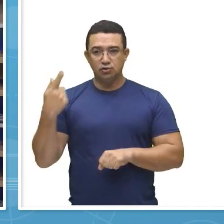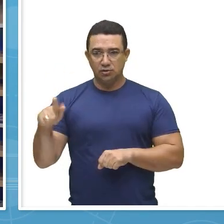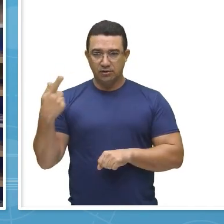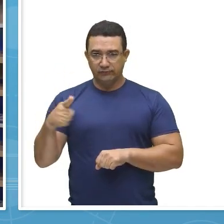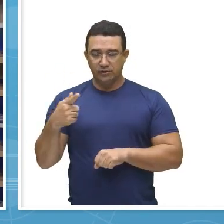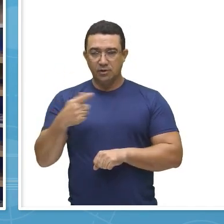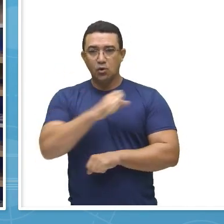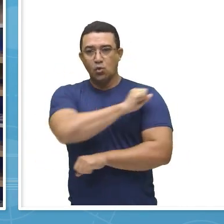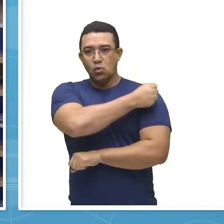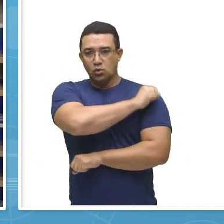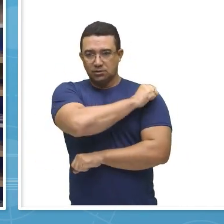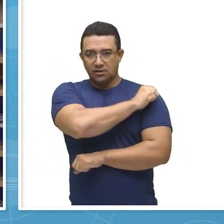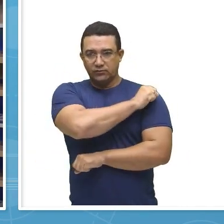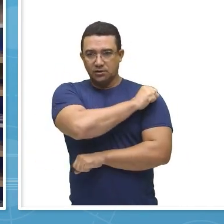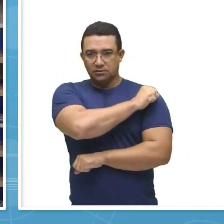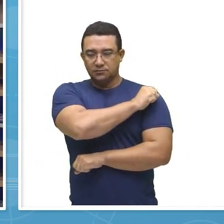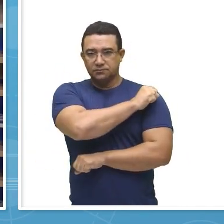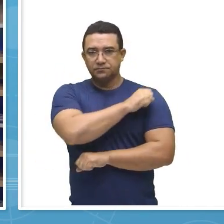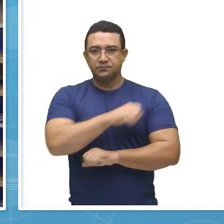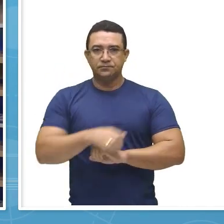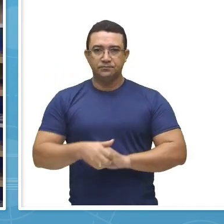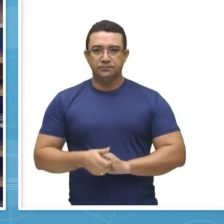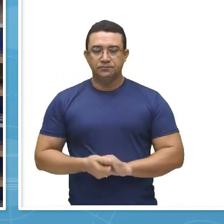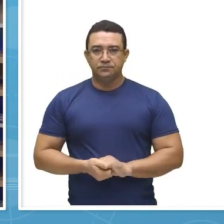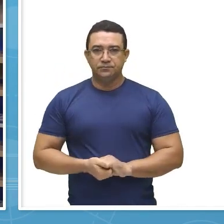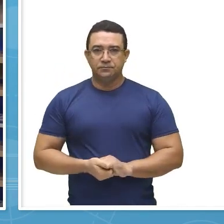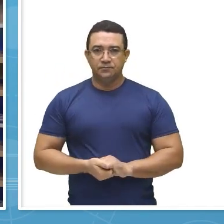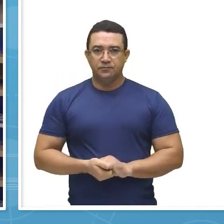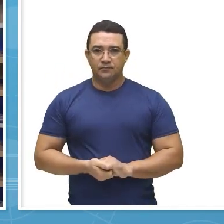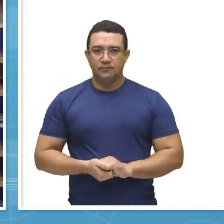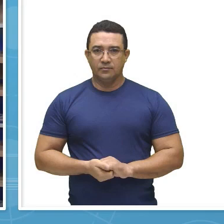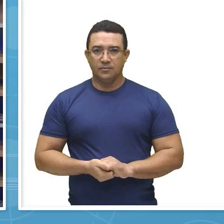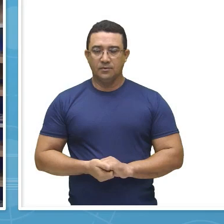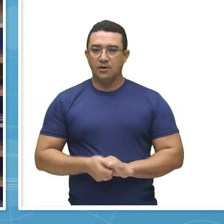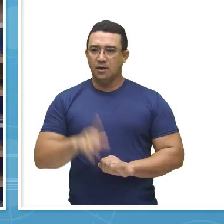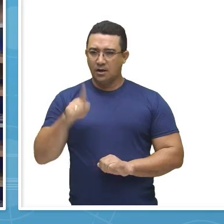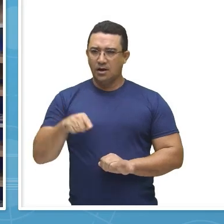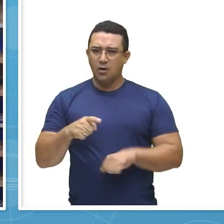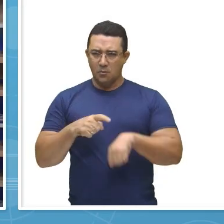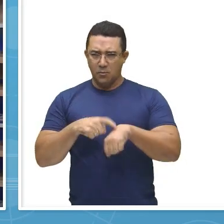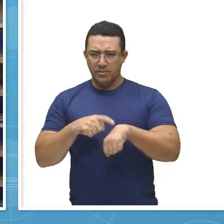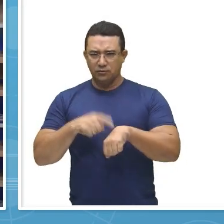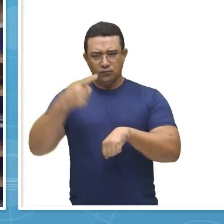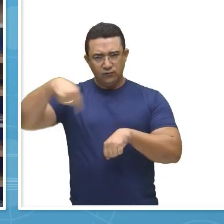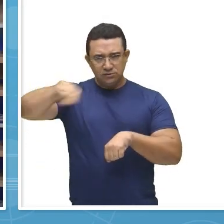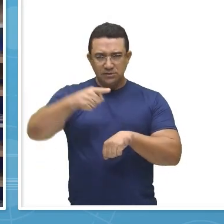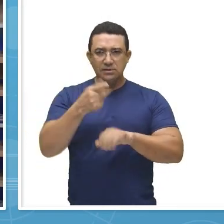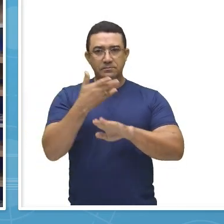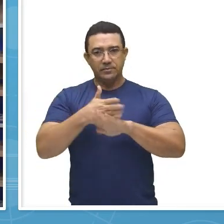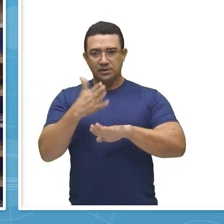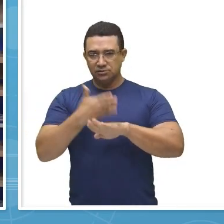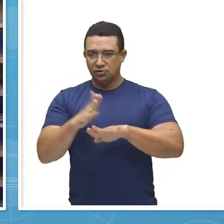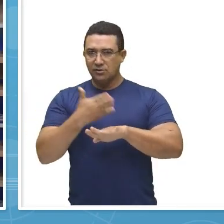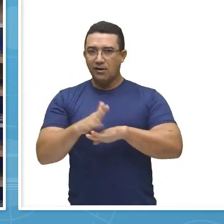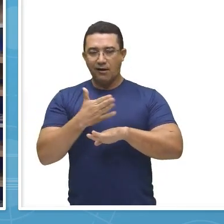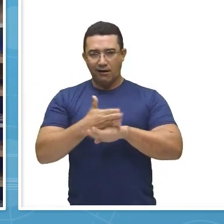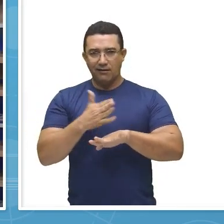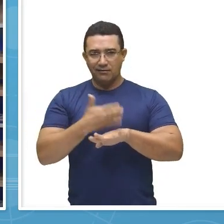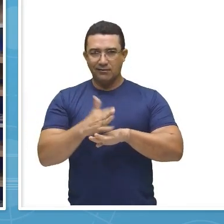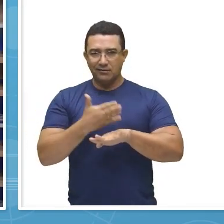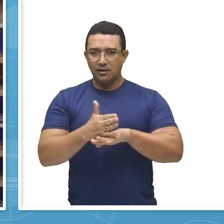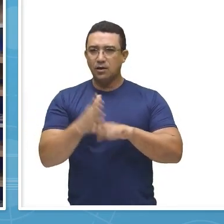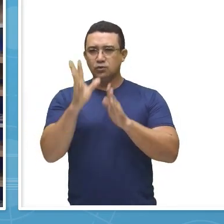8º ano do ensino fundamental, né? Esse momento que vocês praticaram as nossas questões, a gente